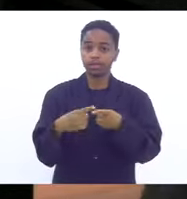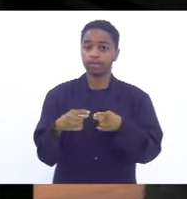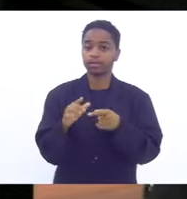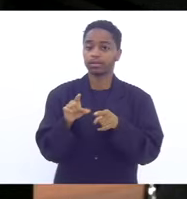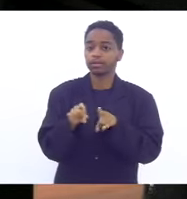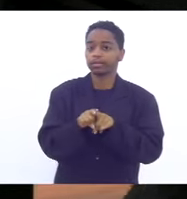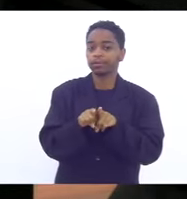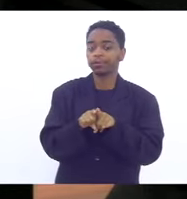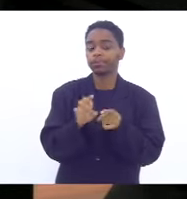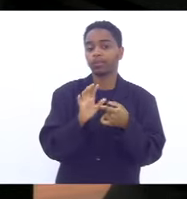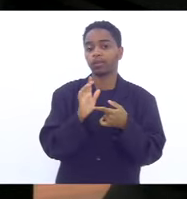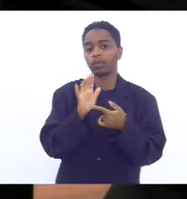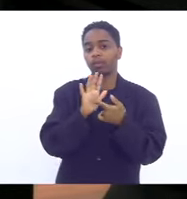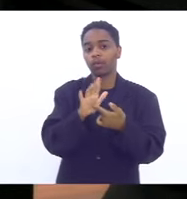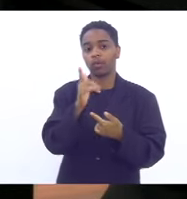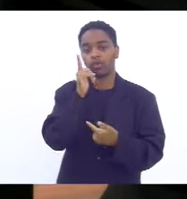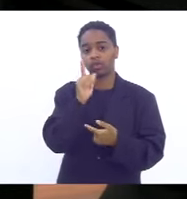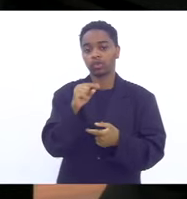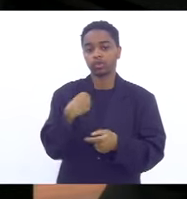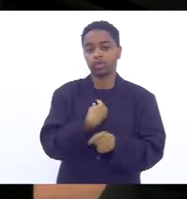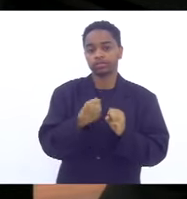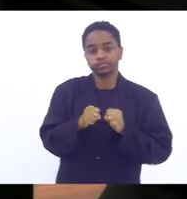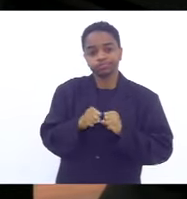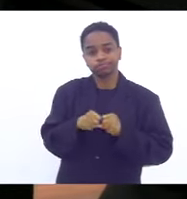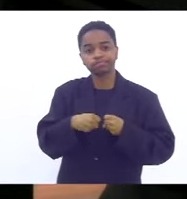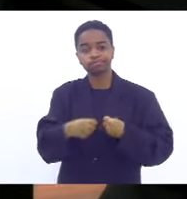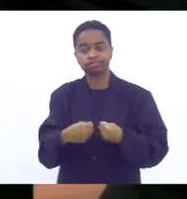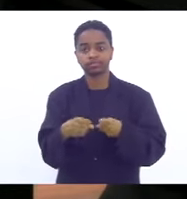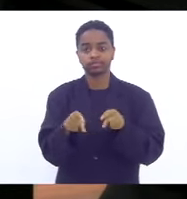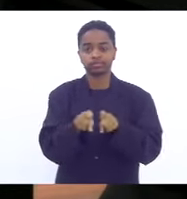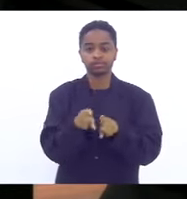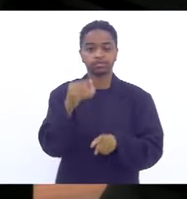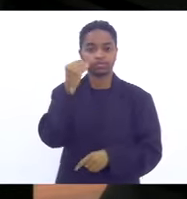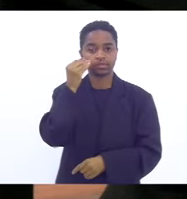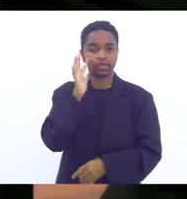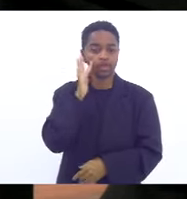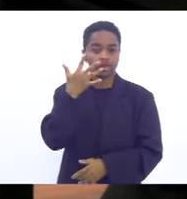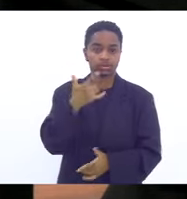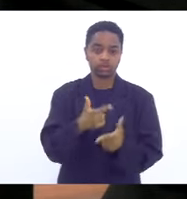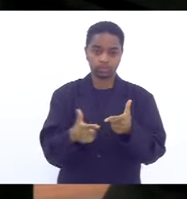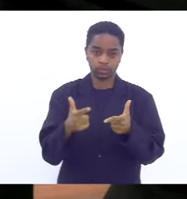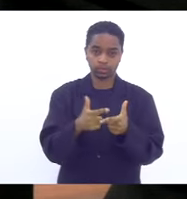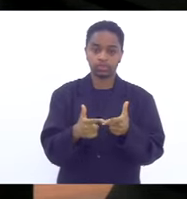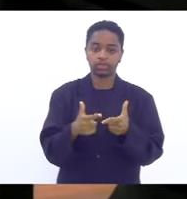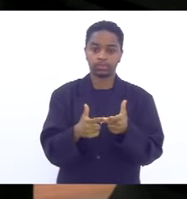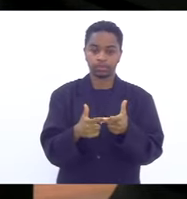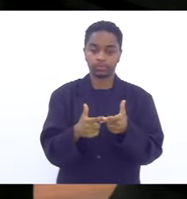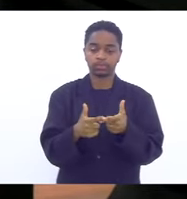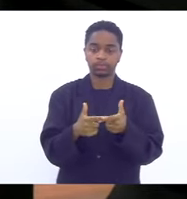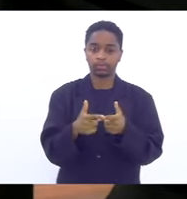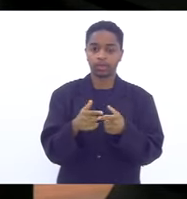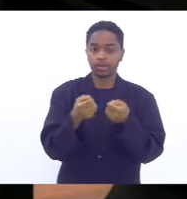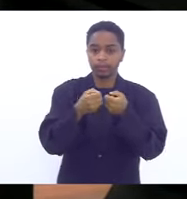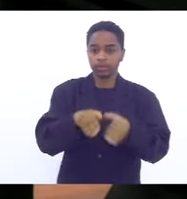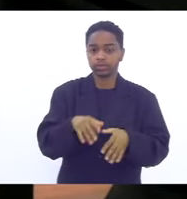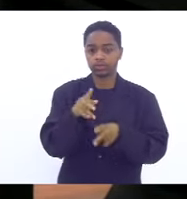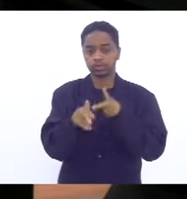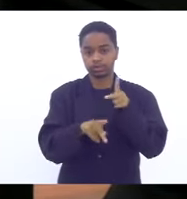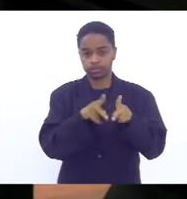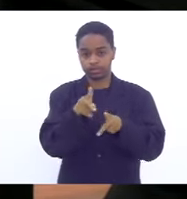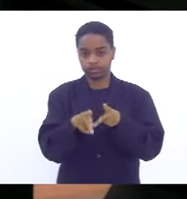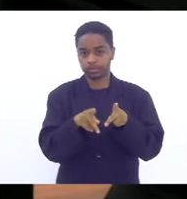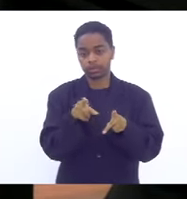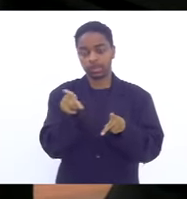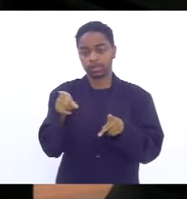também o nosso esforço e dedicação para solucionar esse problema, né, que está afetando muito a população, né,